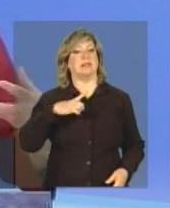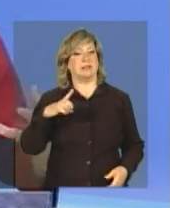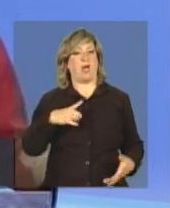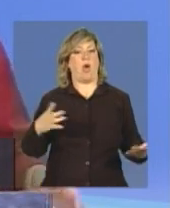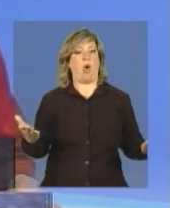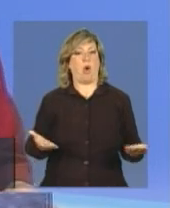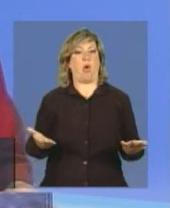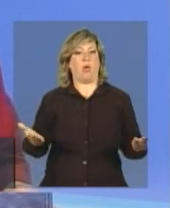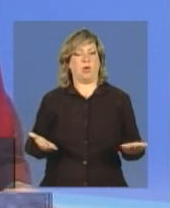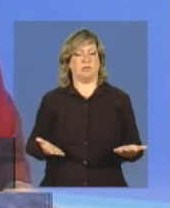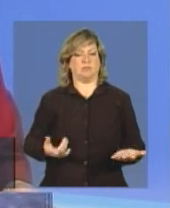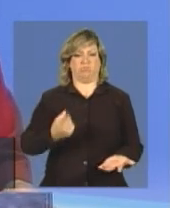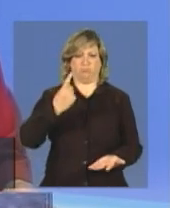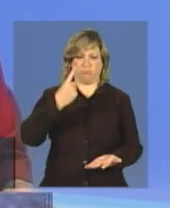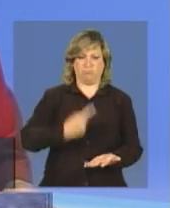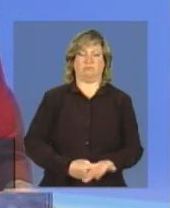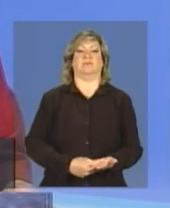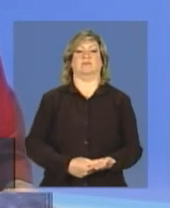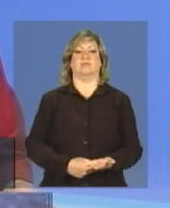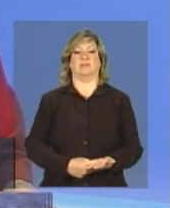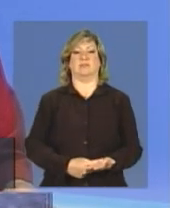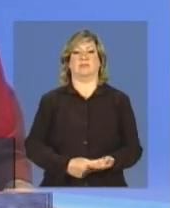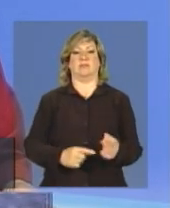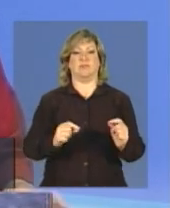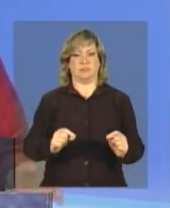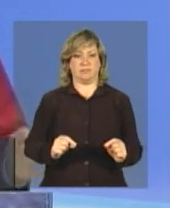o grande comprometimento de